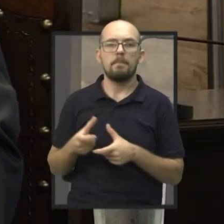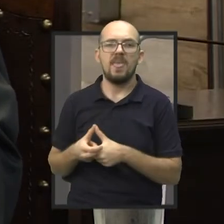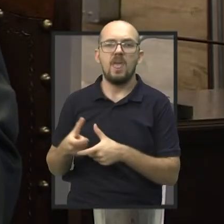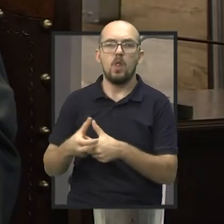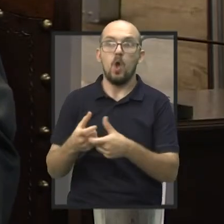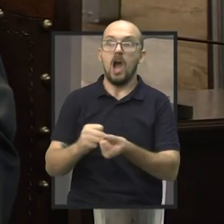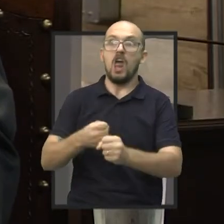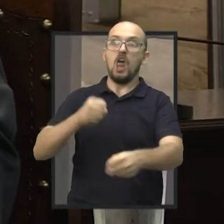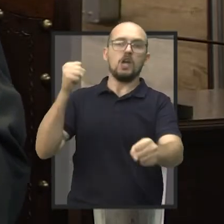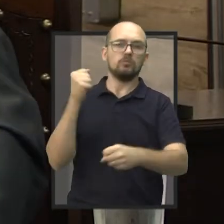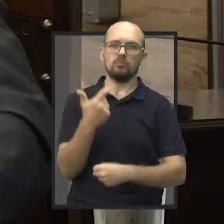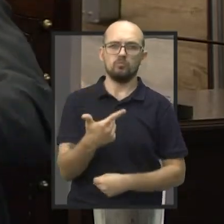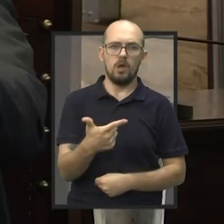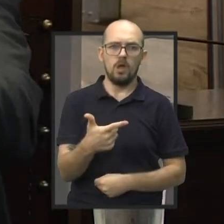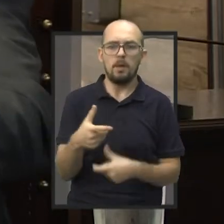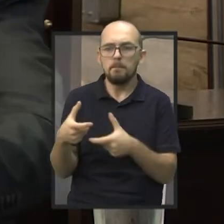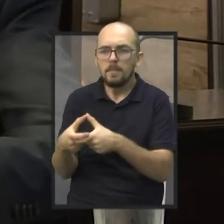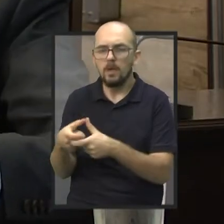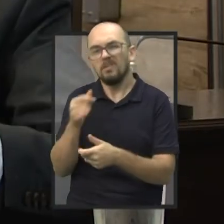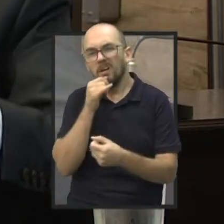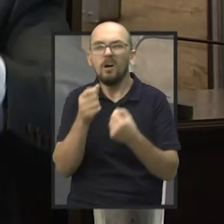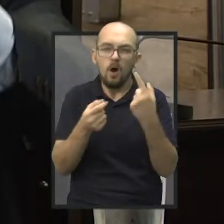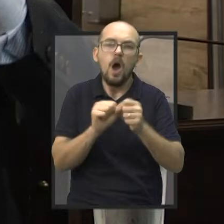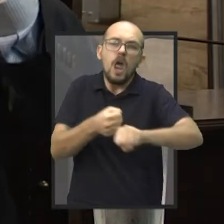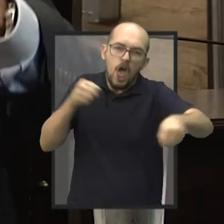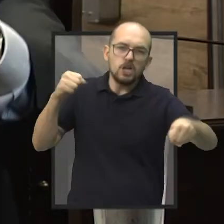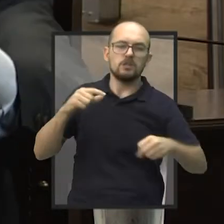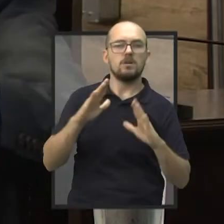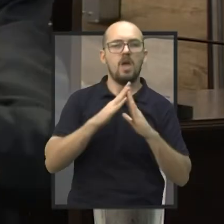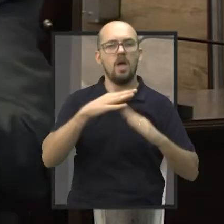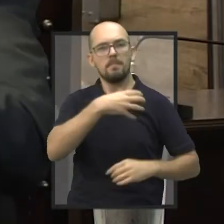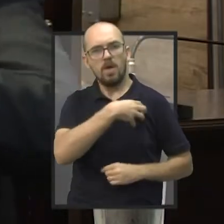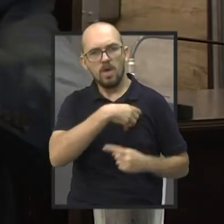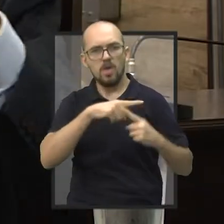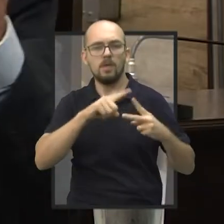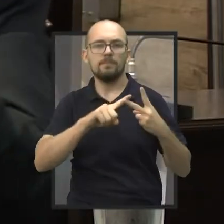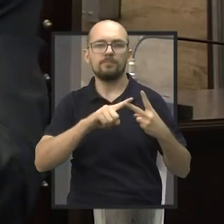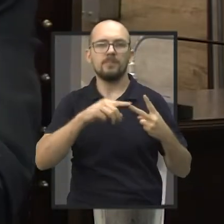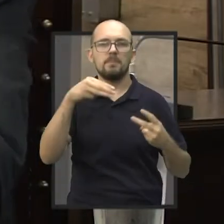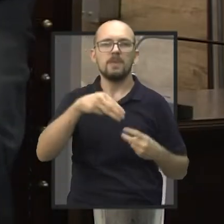são lojas pequenas, né? Tem Magazine Luiza, Casa Bahia, Loja 100, mas o